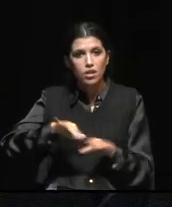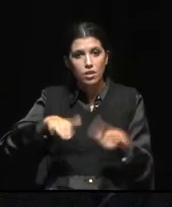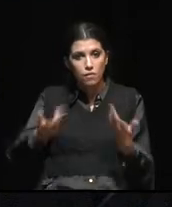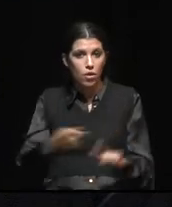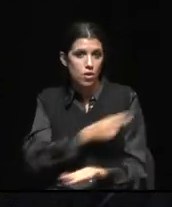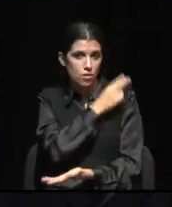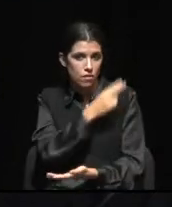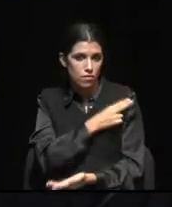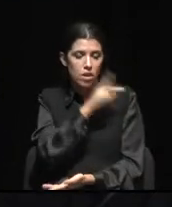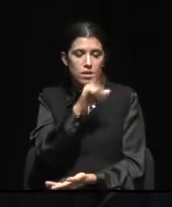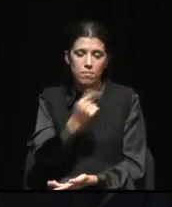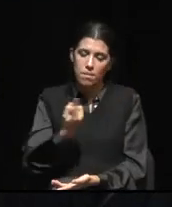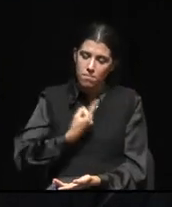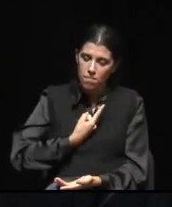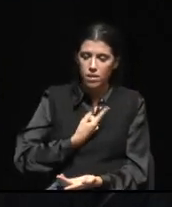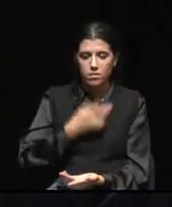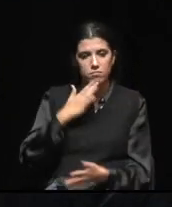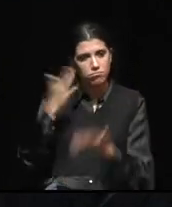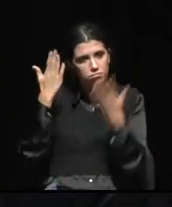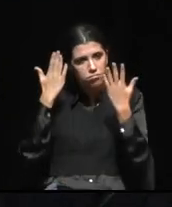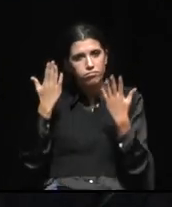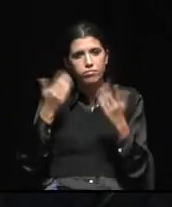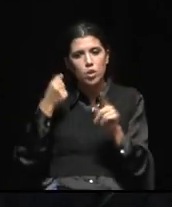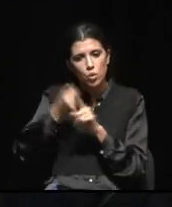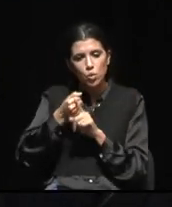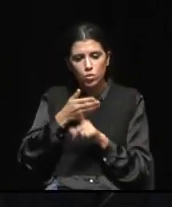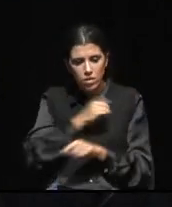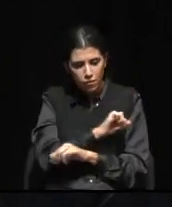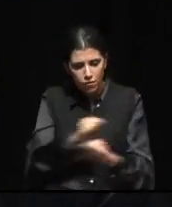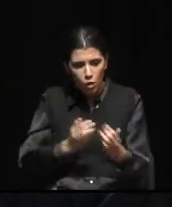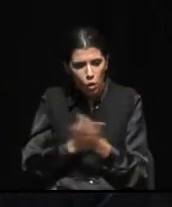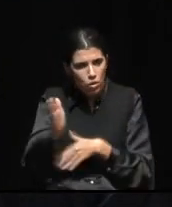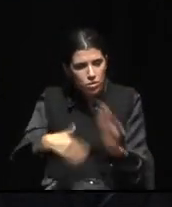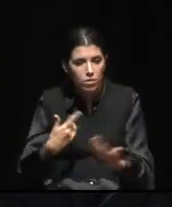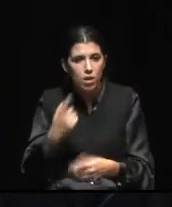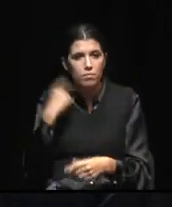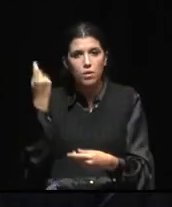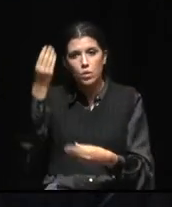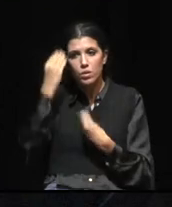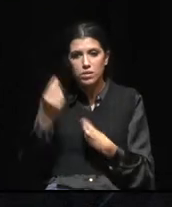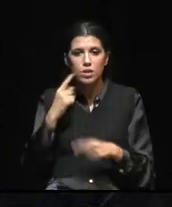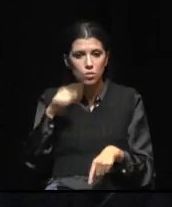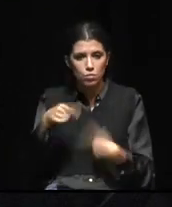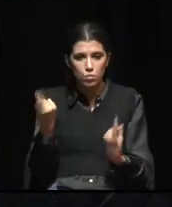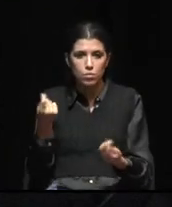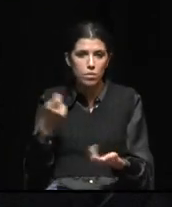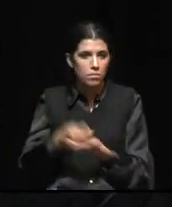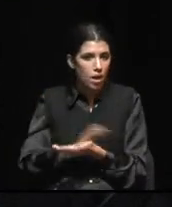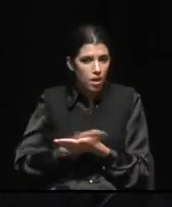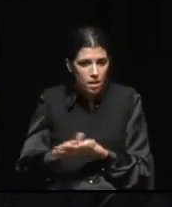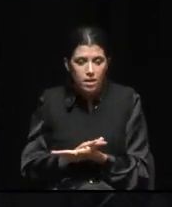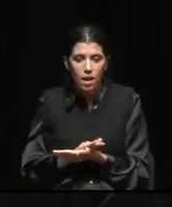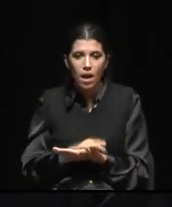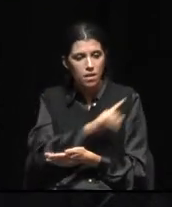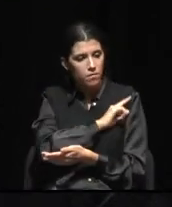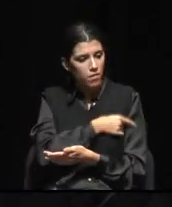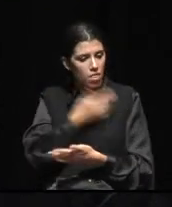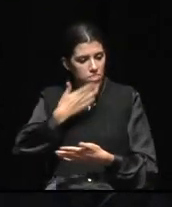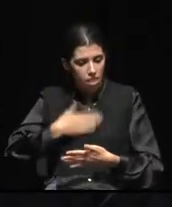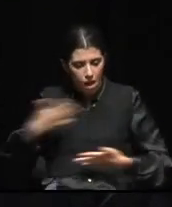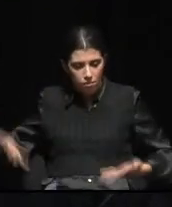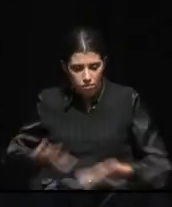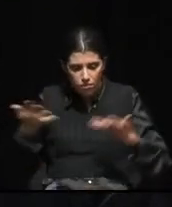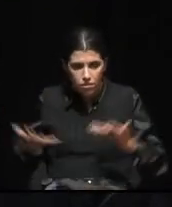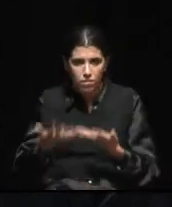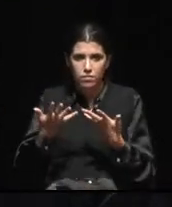das faculdades e que saibamos ainda melhor continuar a sua luta para o ensino público gratuito e emancipatório que ensine a pensar e a lutar e não apenas